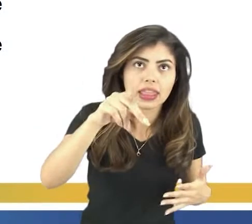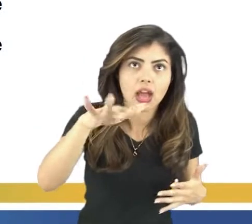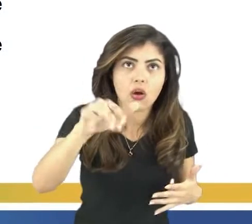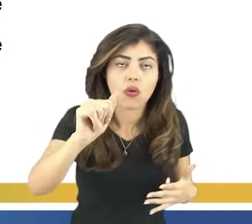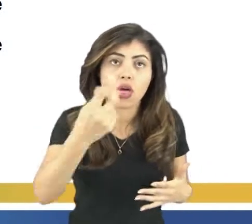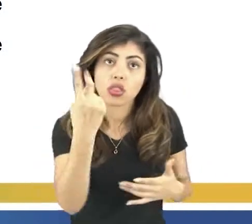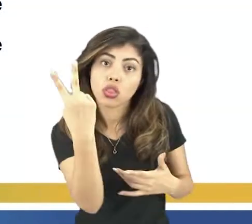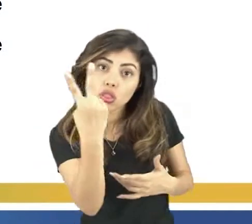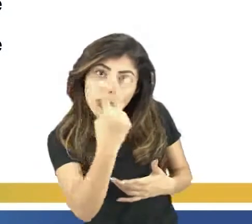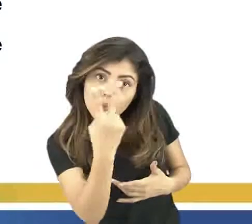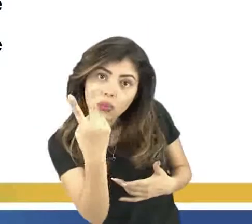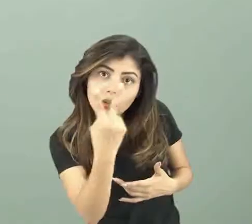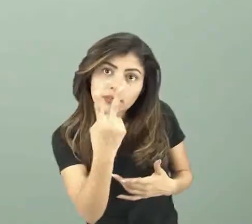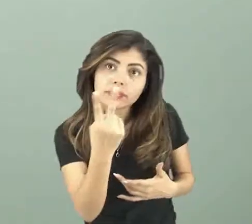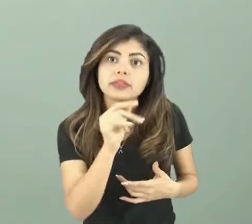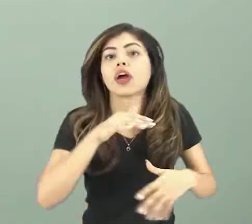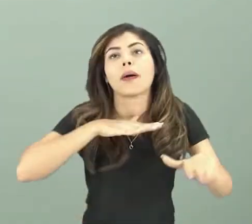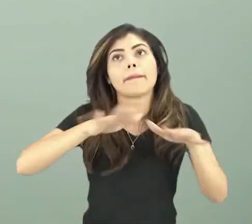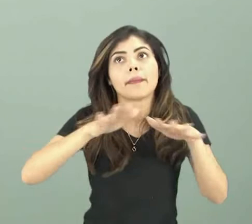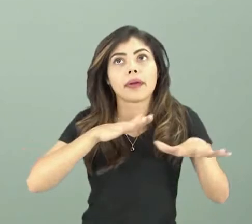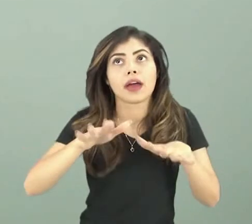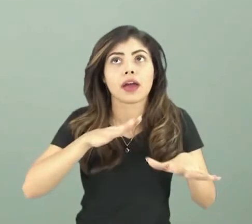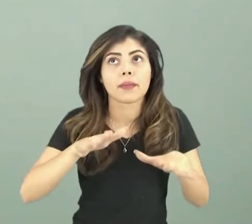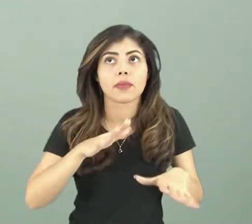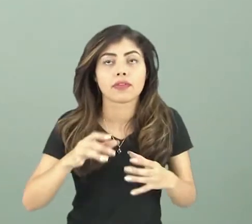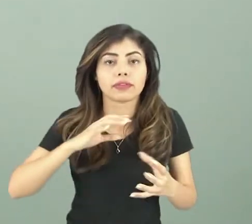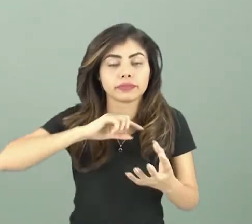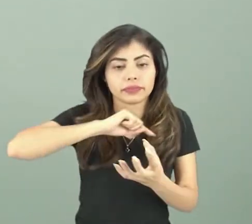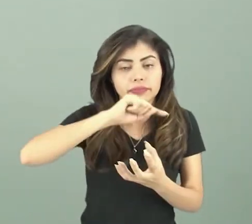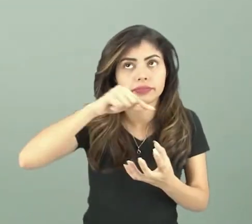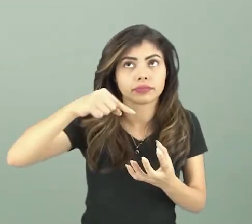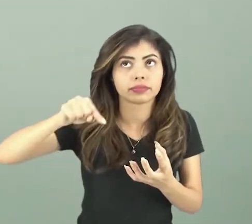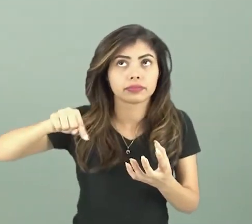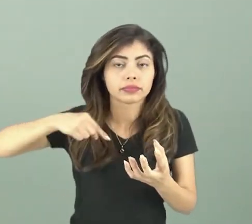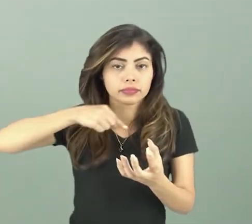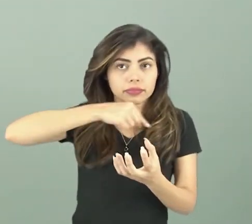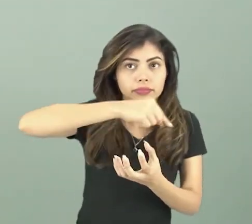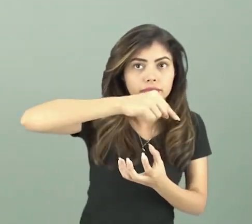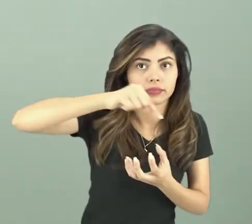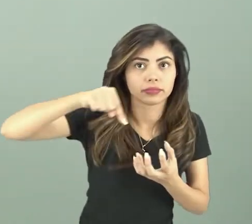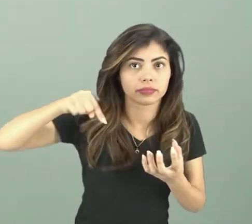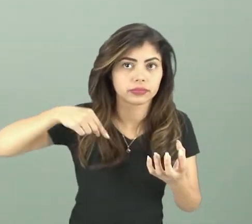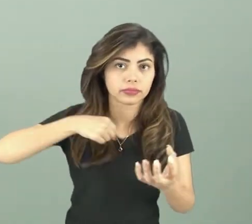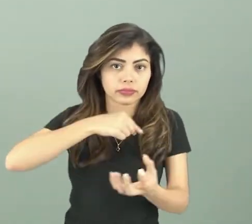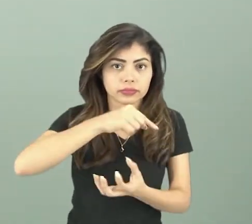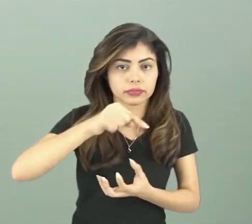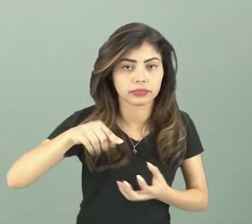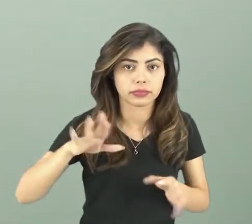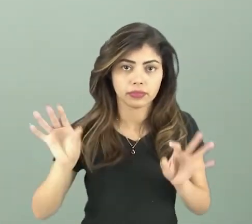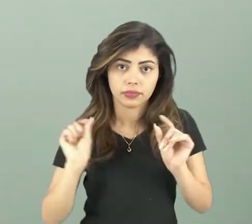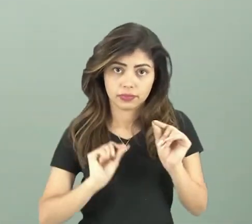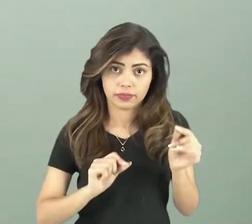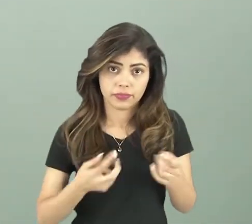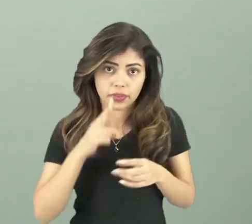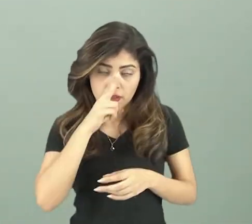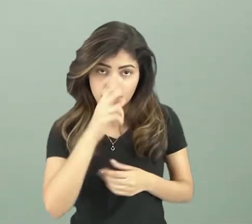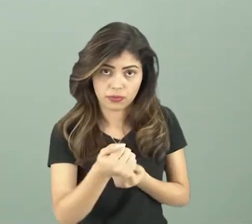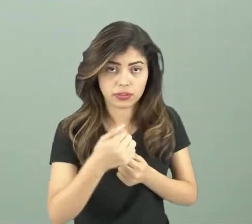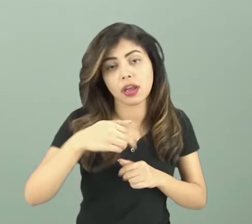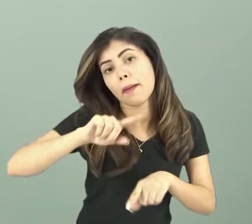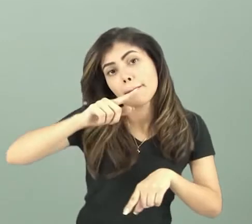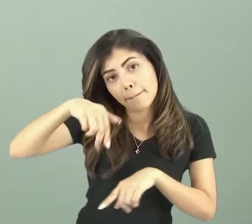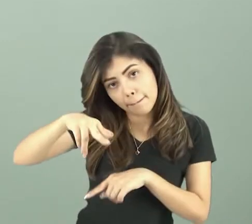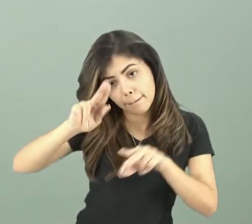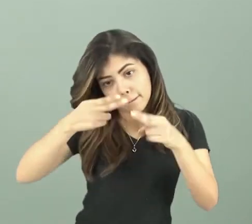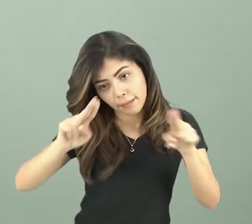Ele vai ter duas direções, ele vai formar um movimento circular. Então, ele vai dar algumas voltas em relação à força magnética dela,